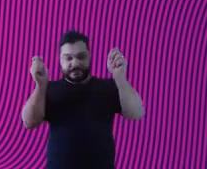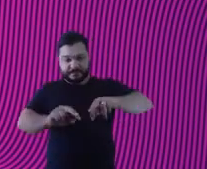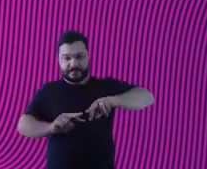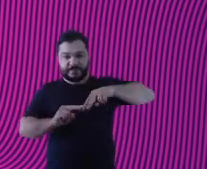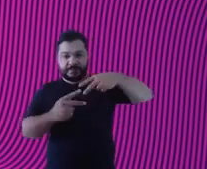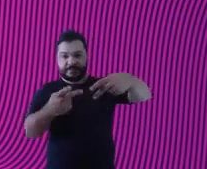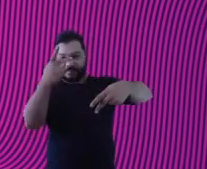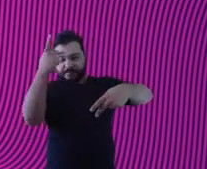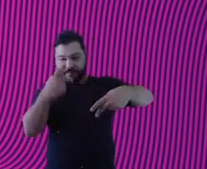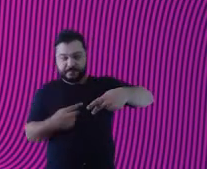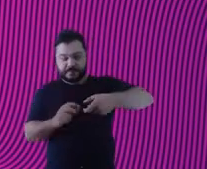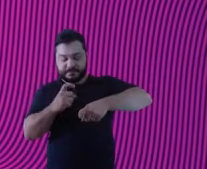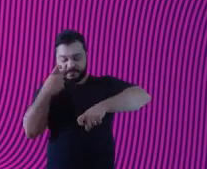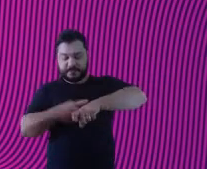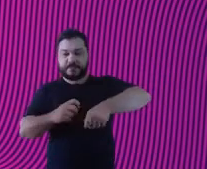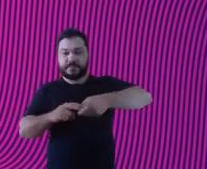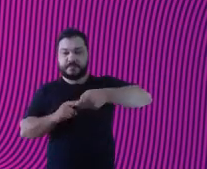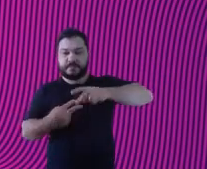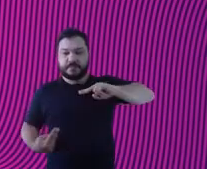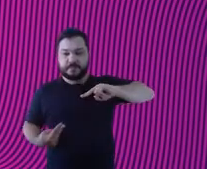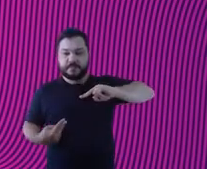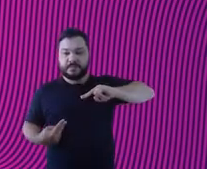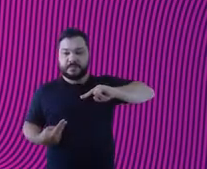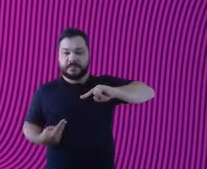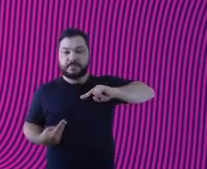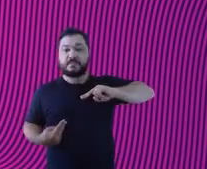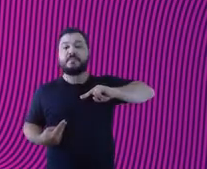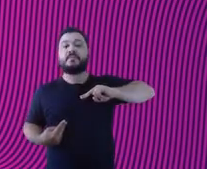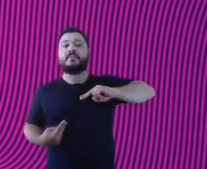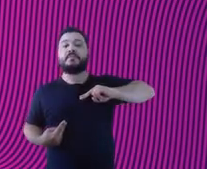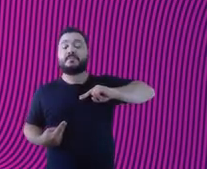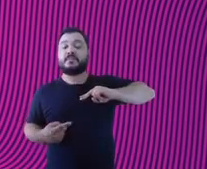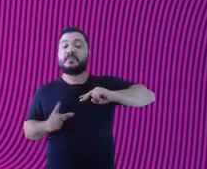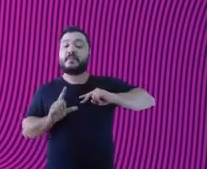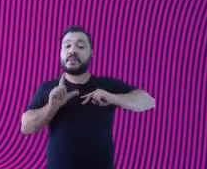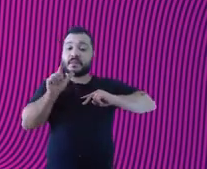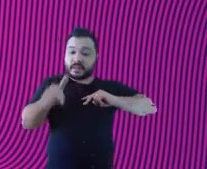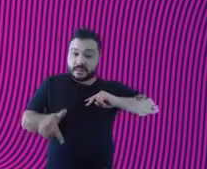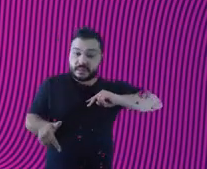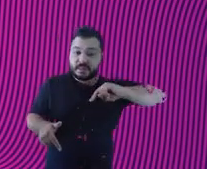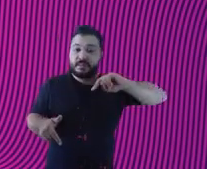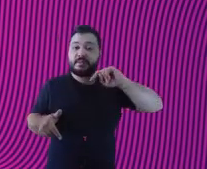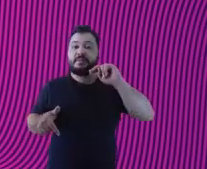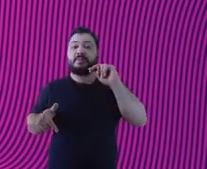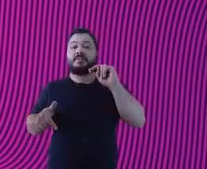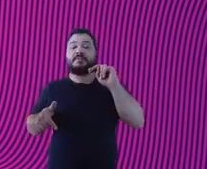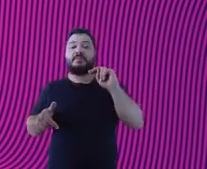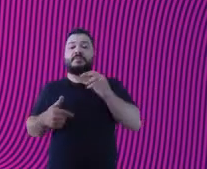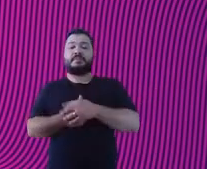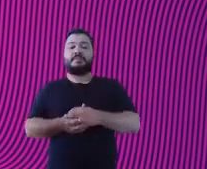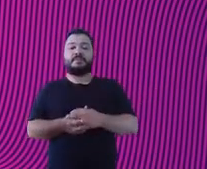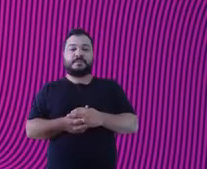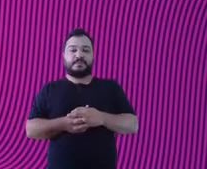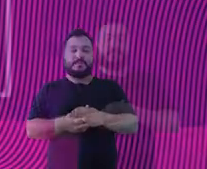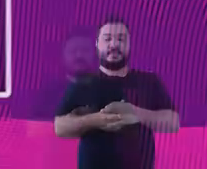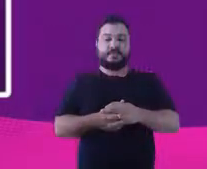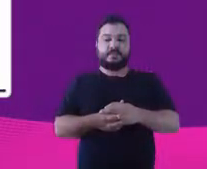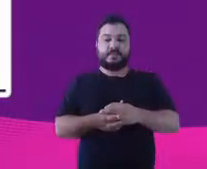de medula óssea e depois a gente abre para as discussões. Obrigada.